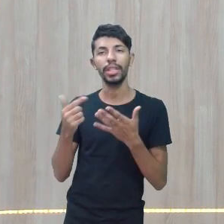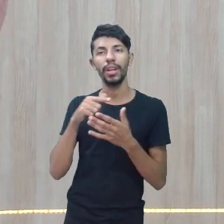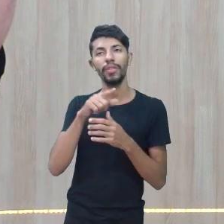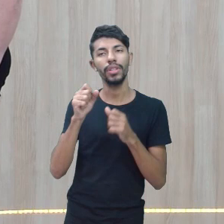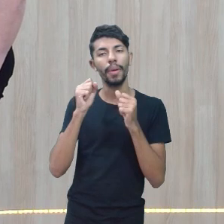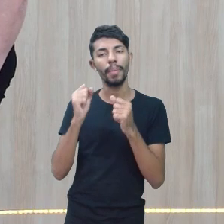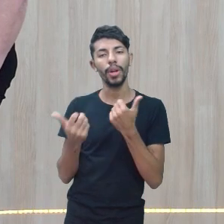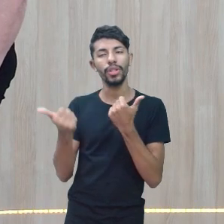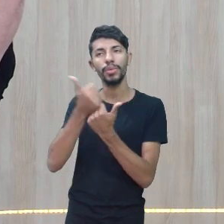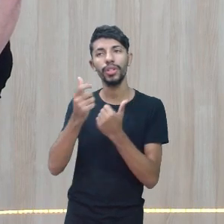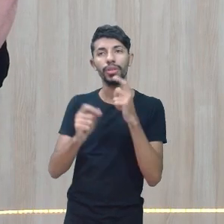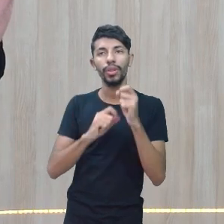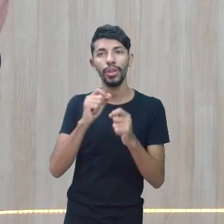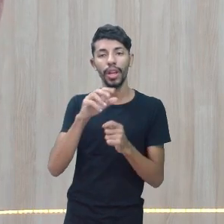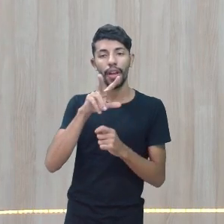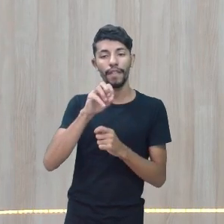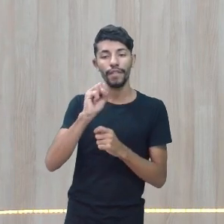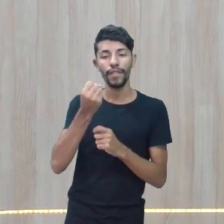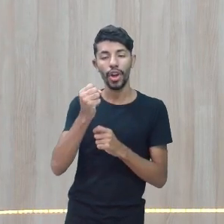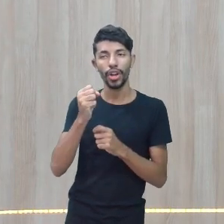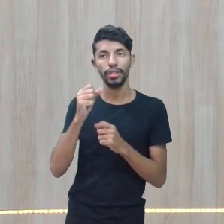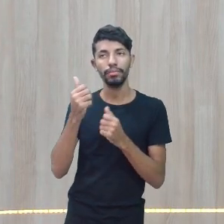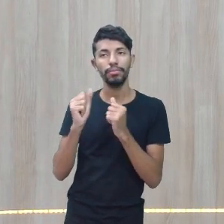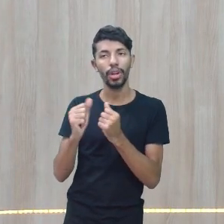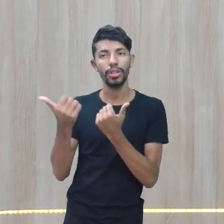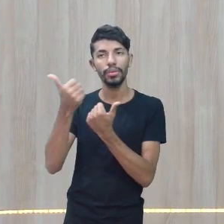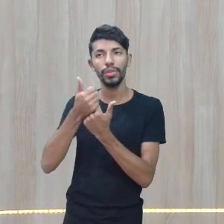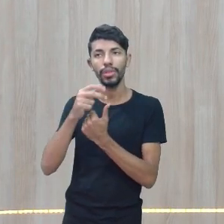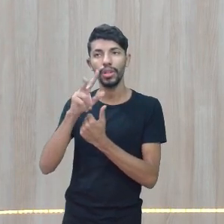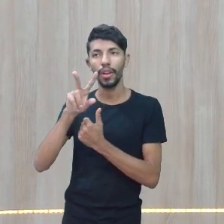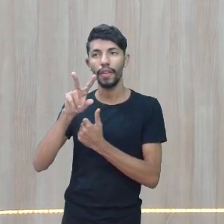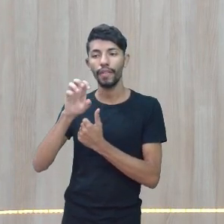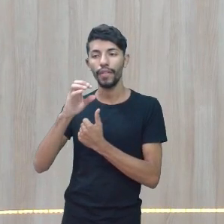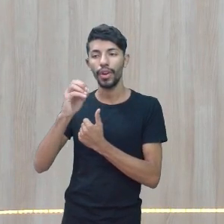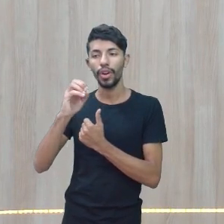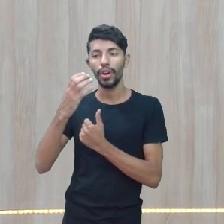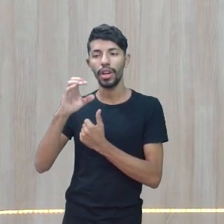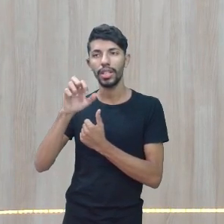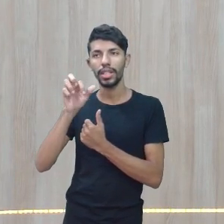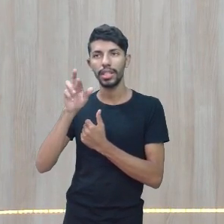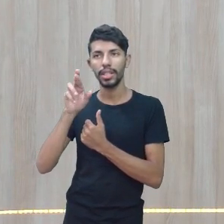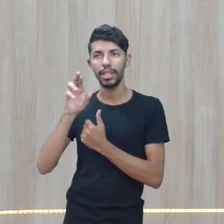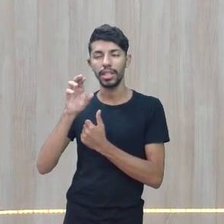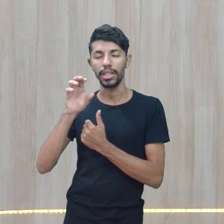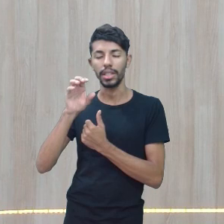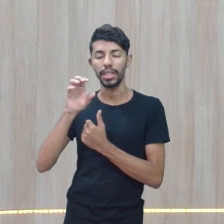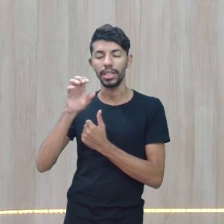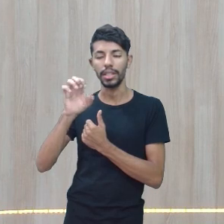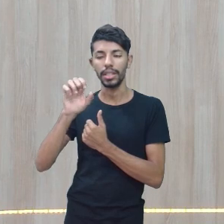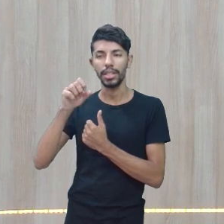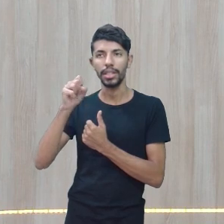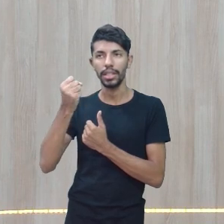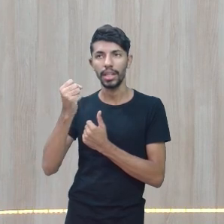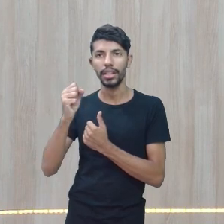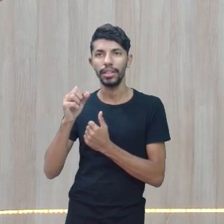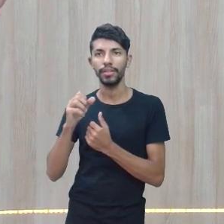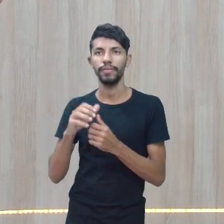nós temos, tu não sabes o que aconteceu. Você pode trocar, vós não sabeis o